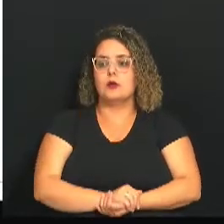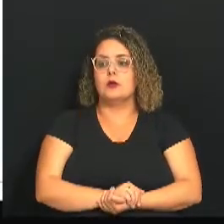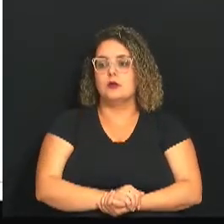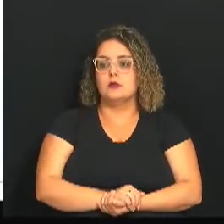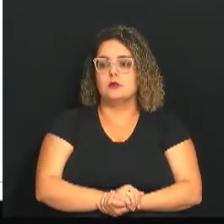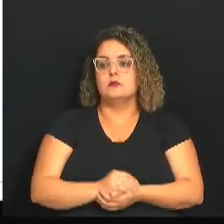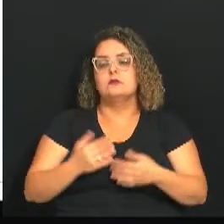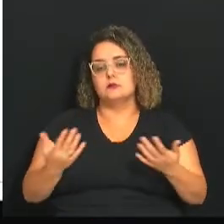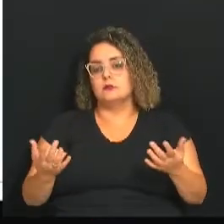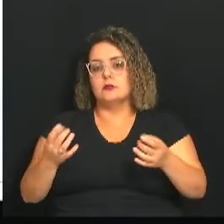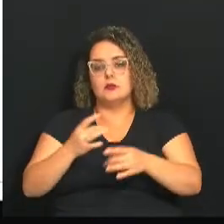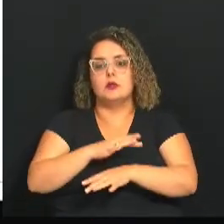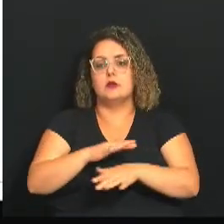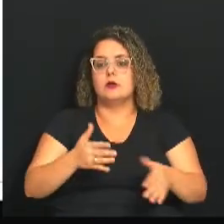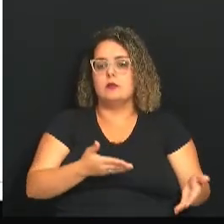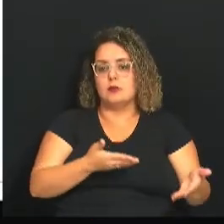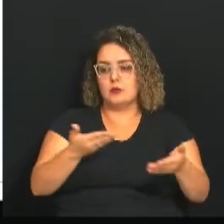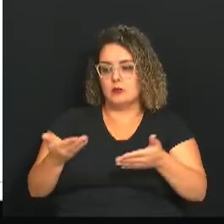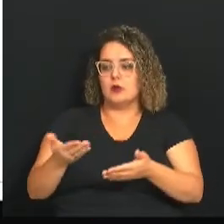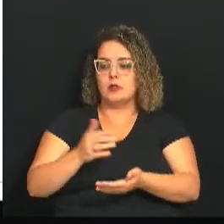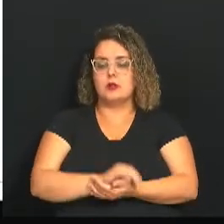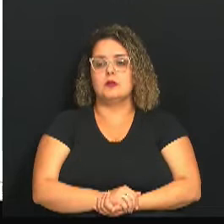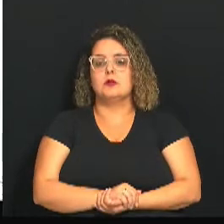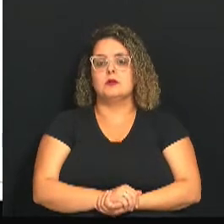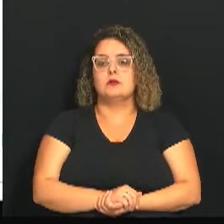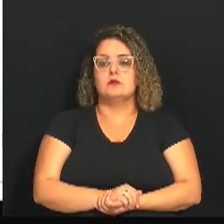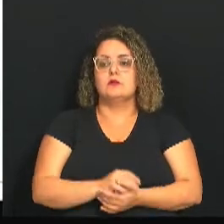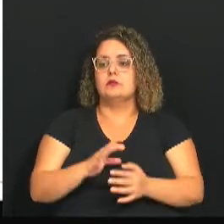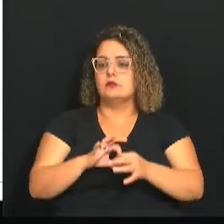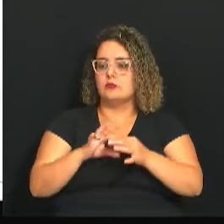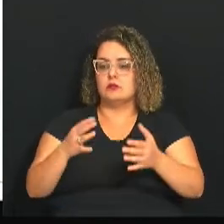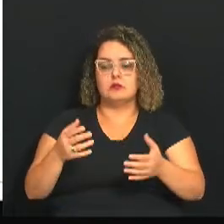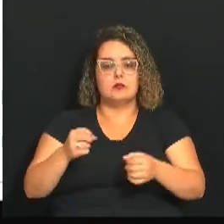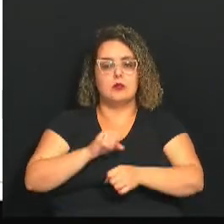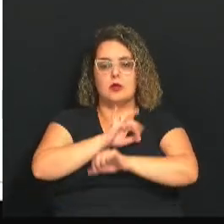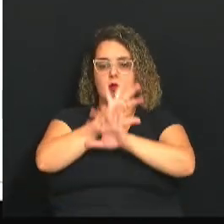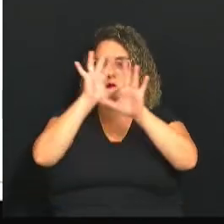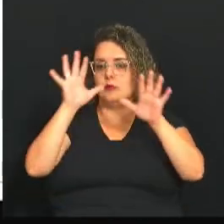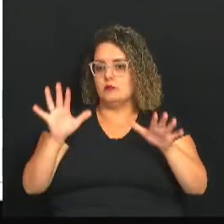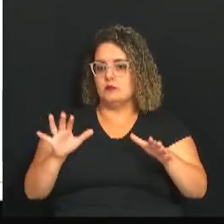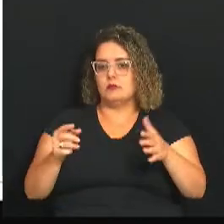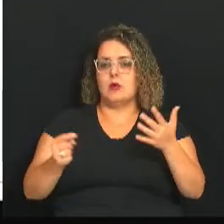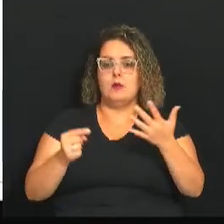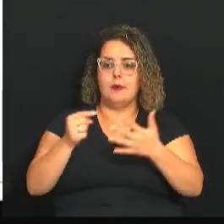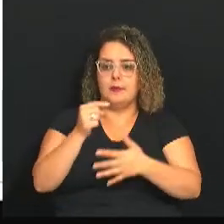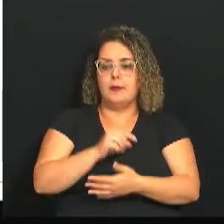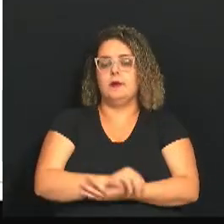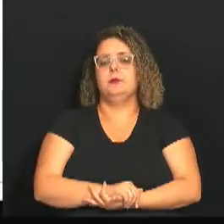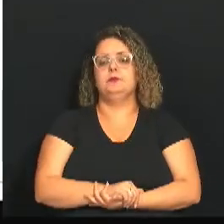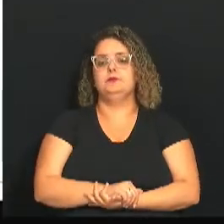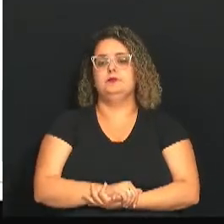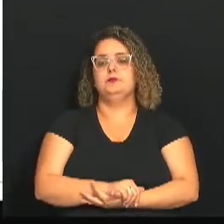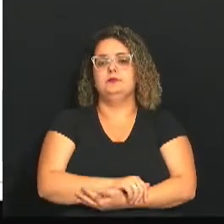Assim, eu encerro a minha apresentação, né, fico aí à disposição para esclarecer algum ponto,